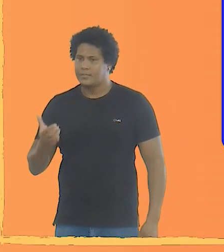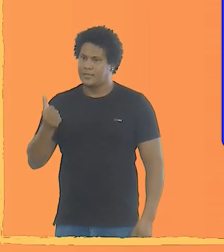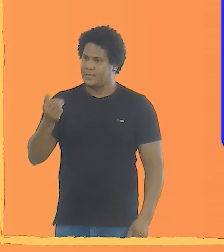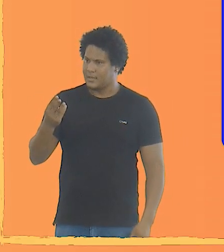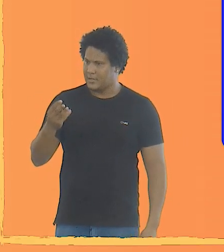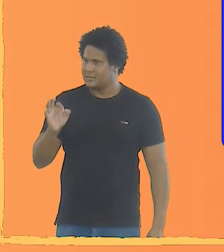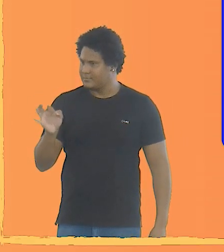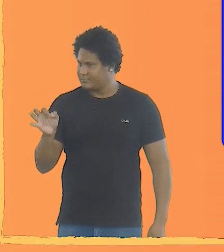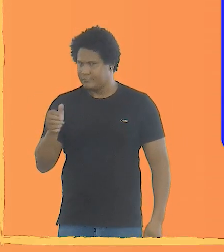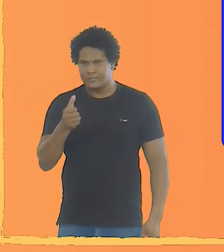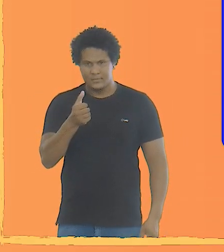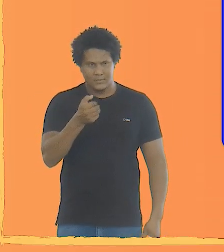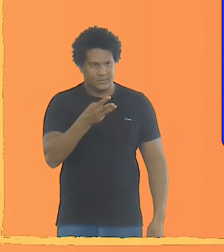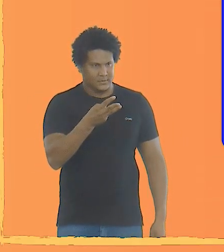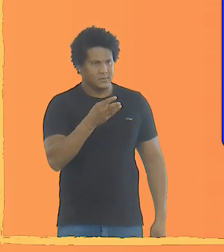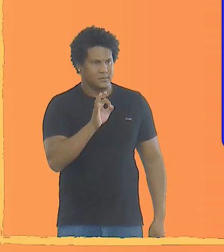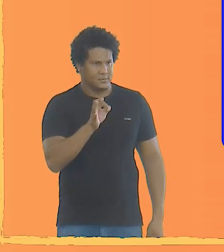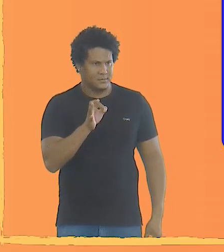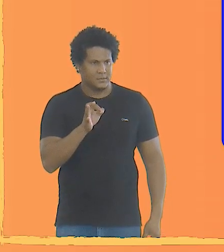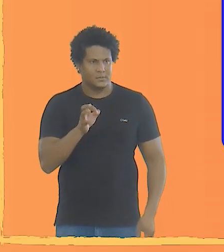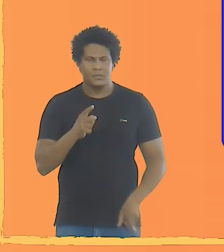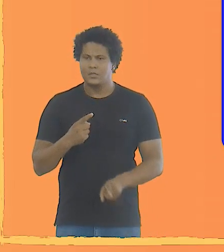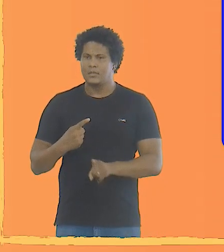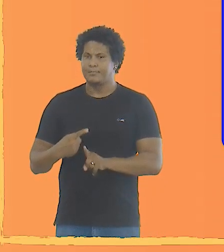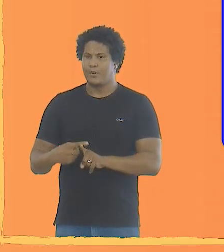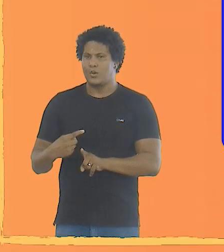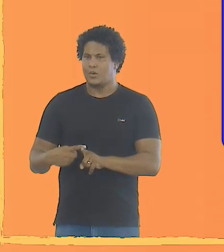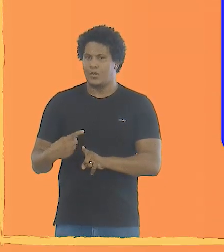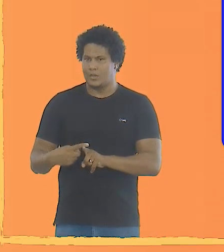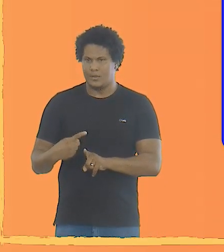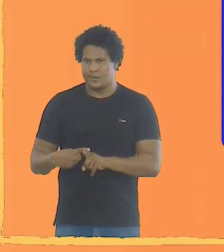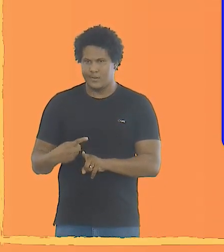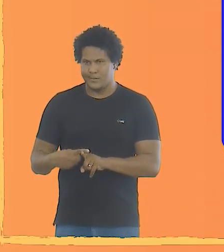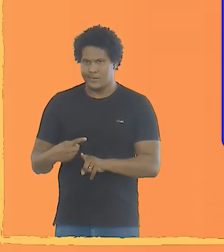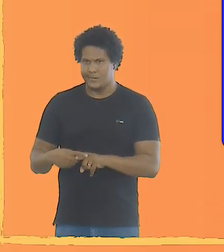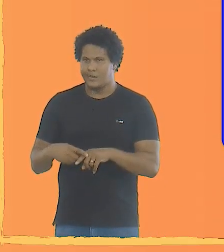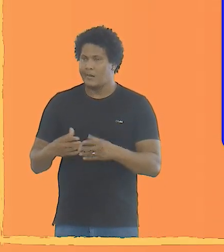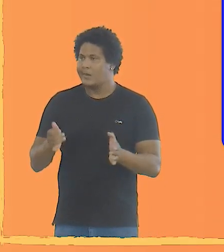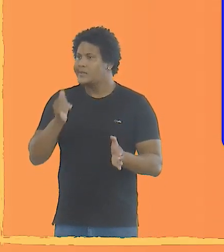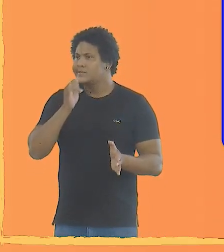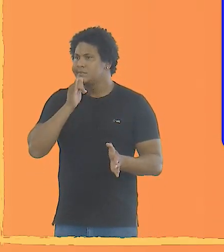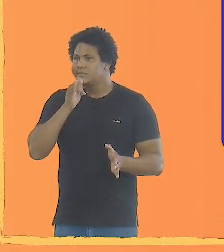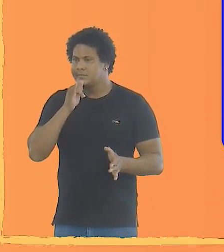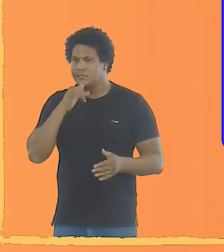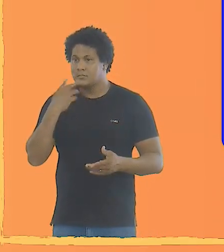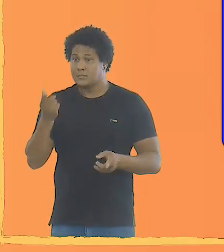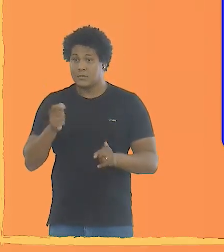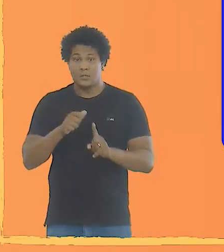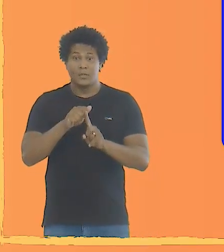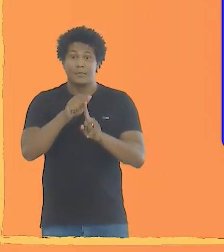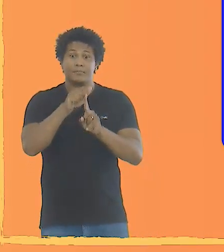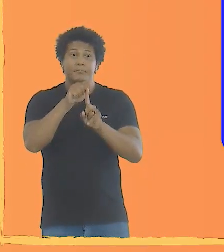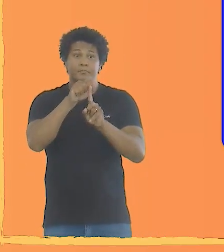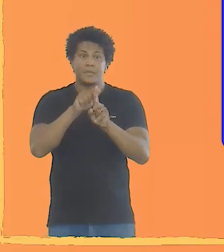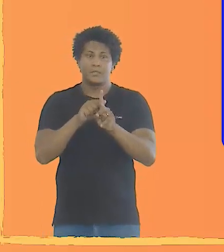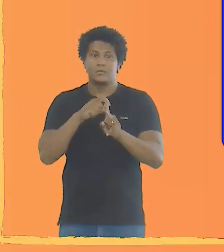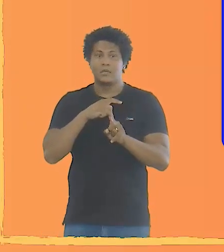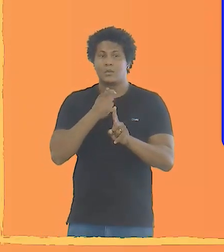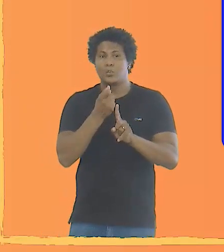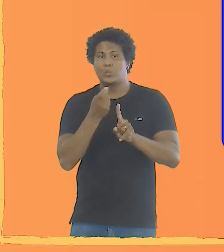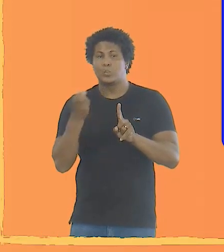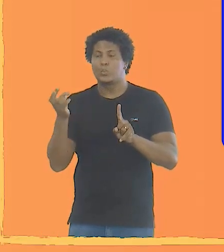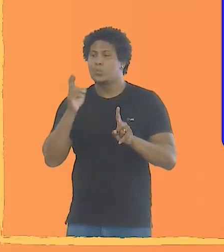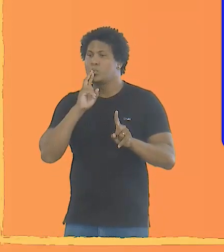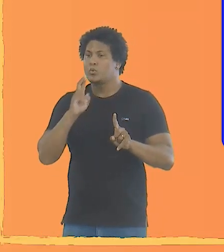13. 13 por quê? Porque essa pergunta, qual é o mês do teu aniversário, existem quantas respostas diferentes para